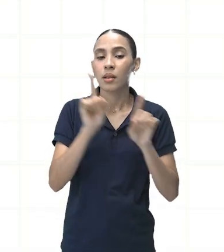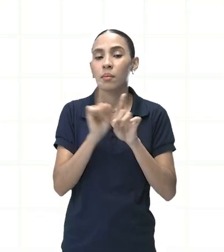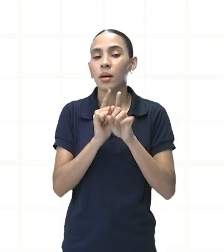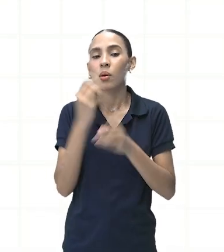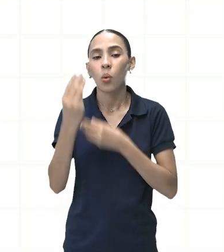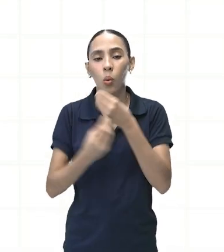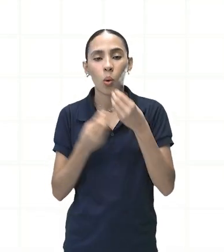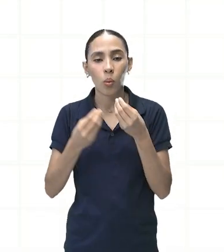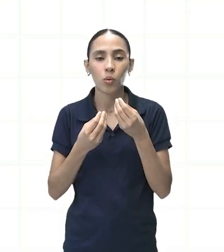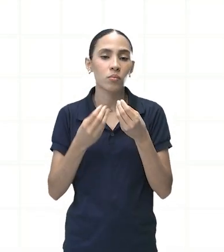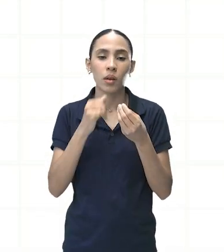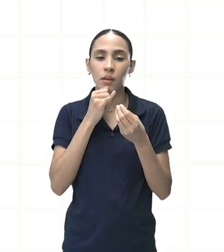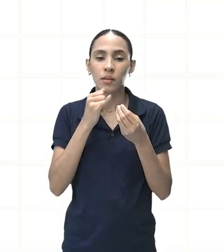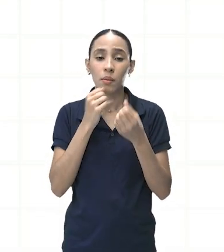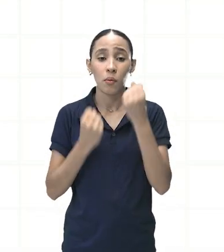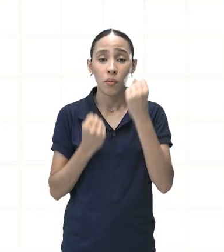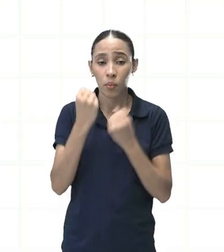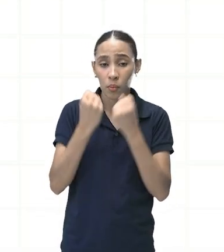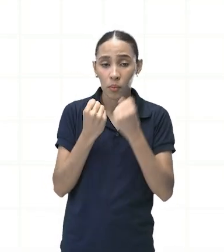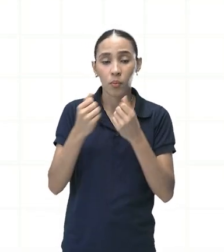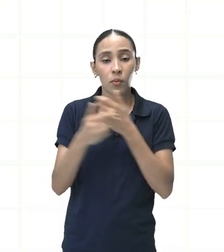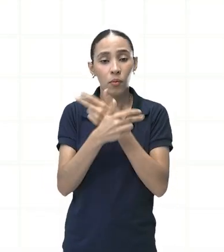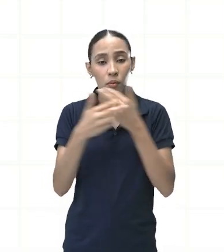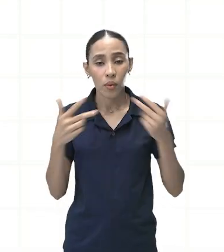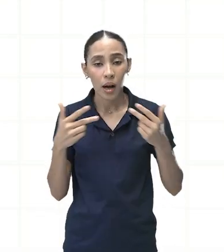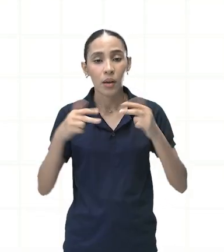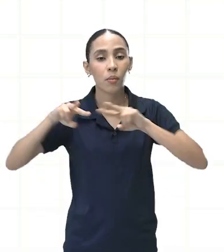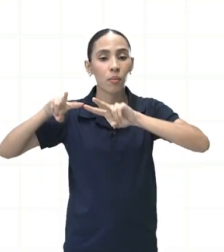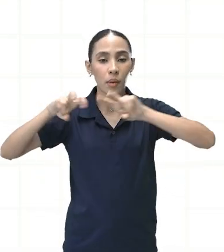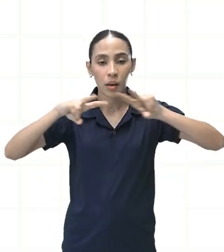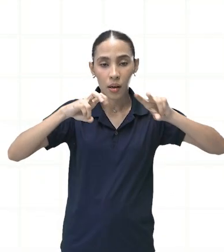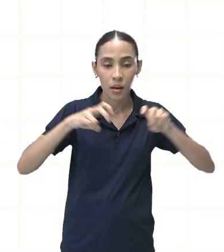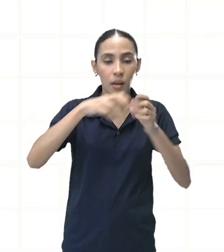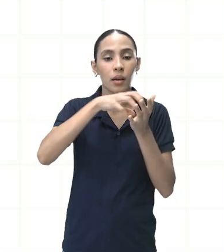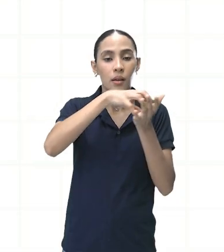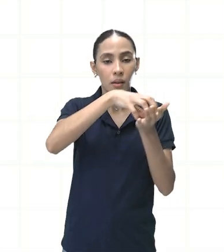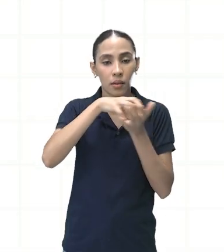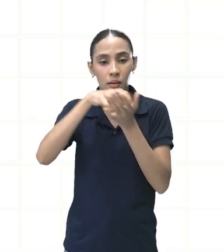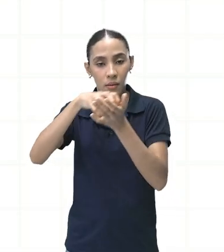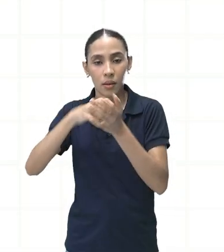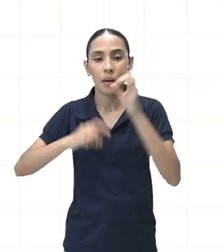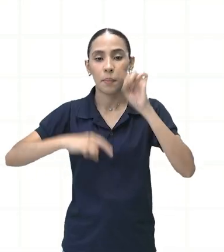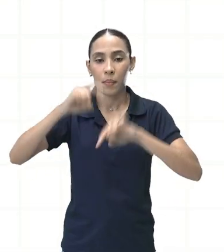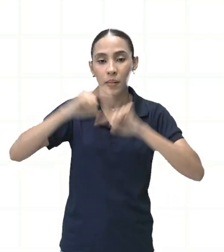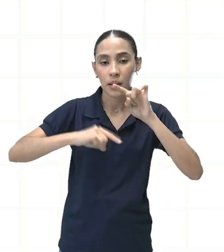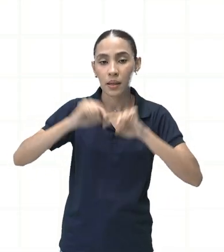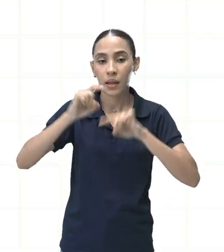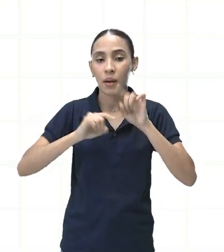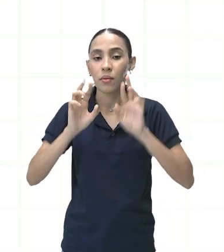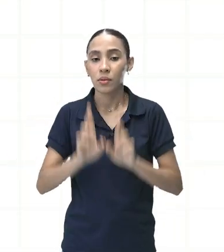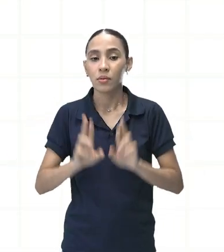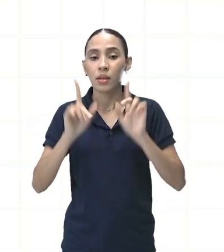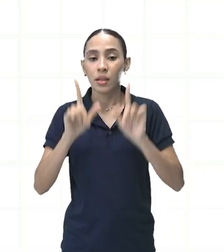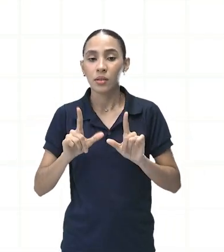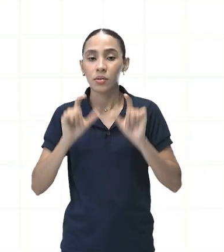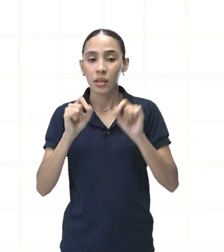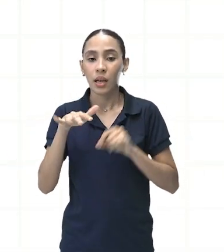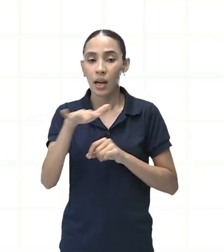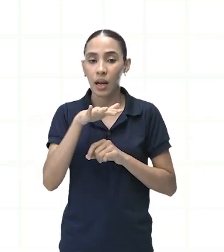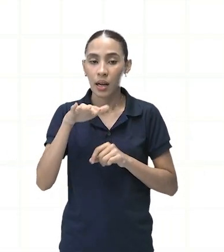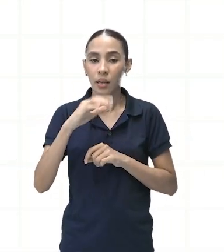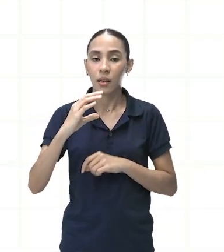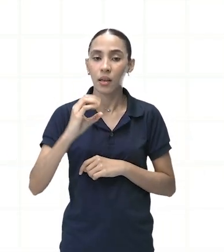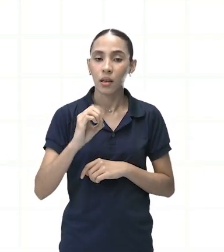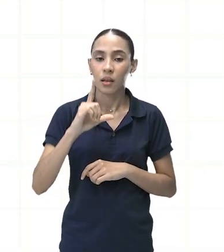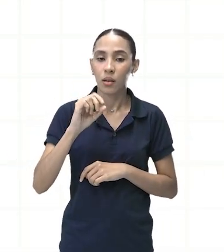por veículos para exploração e transporte de materiais entre as diferentes partes